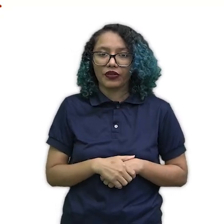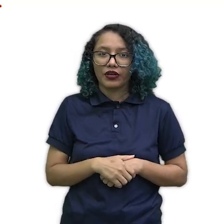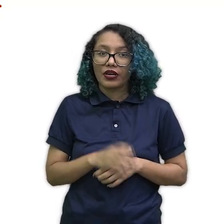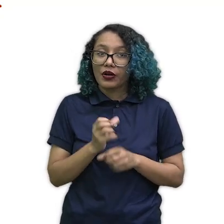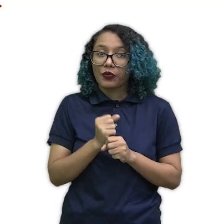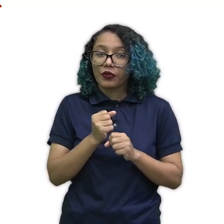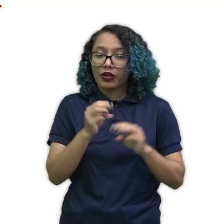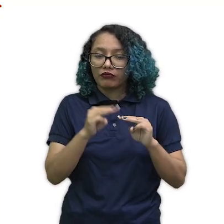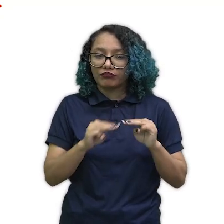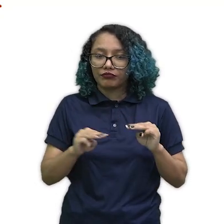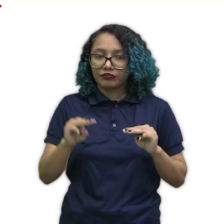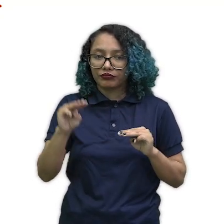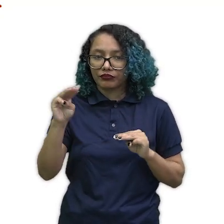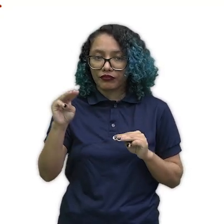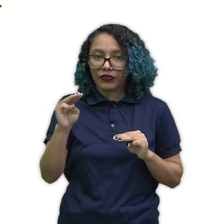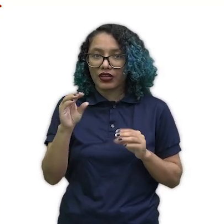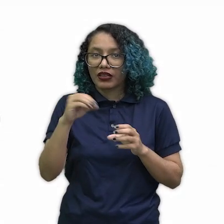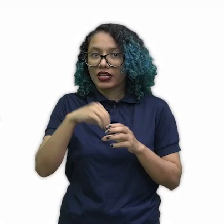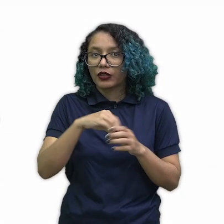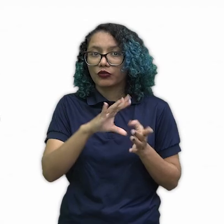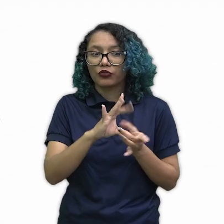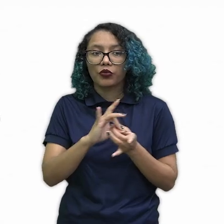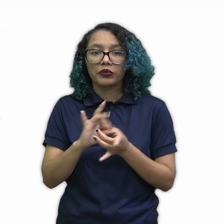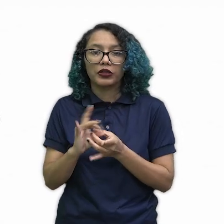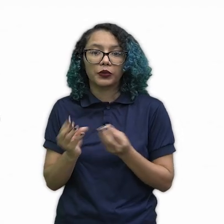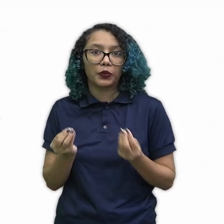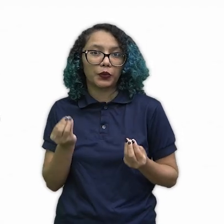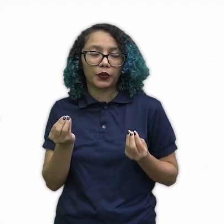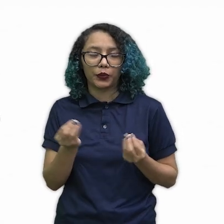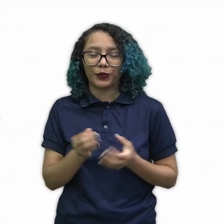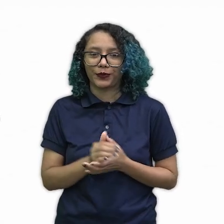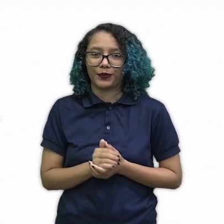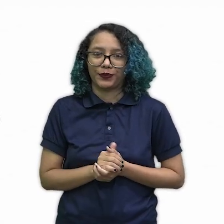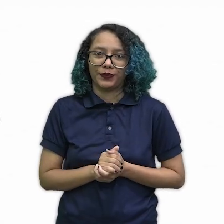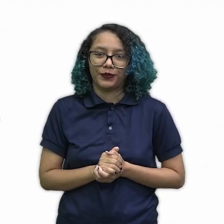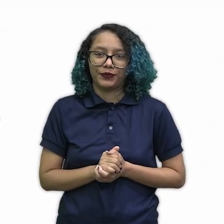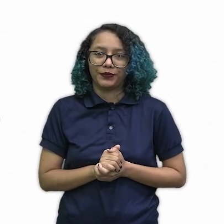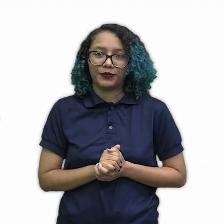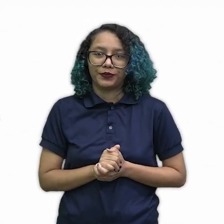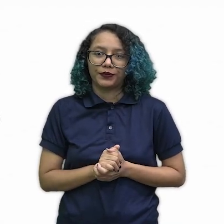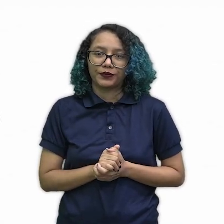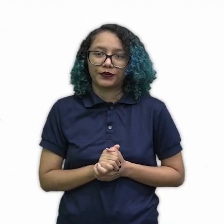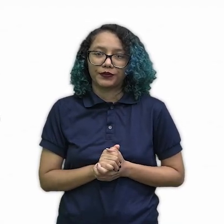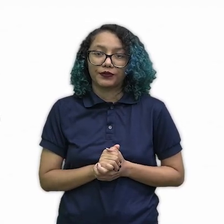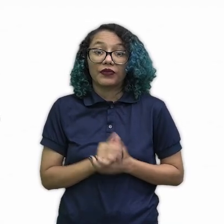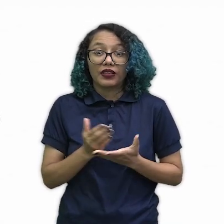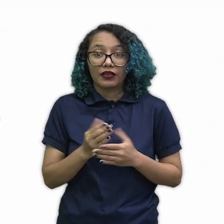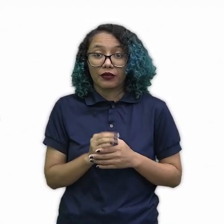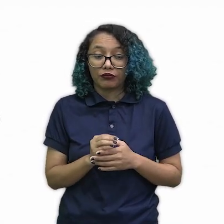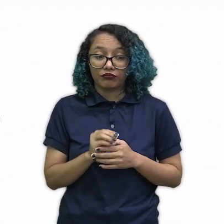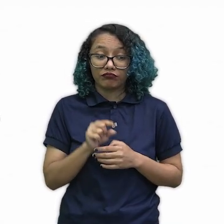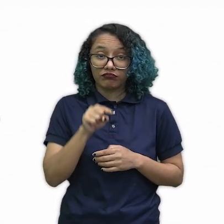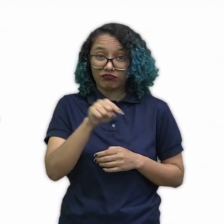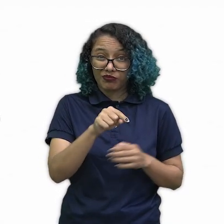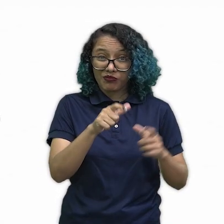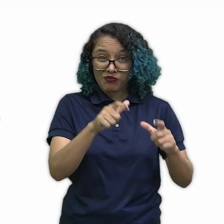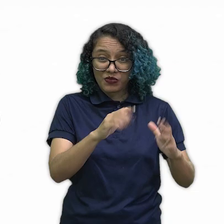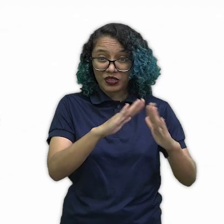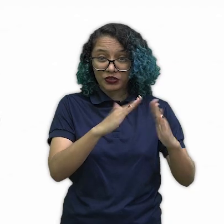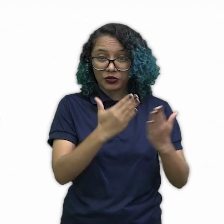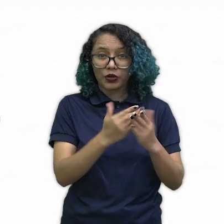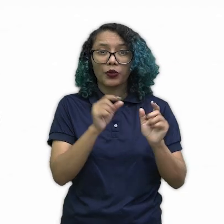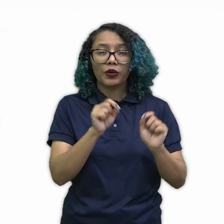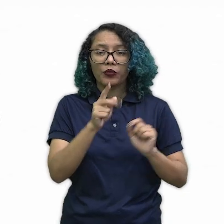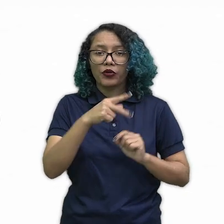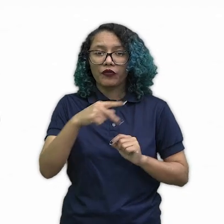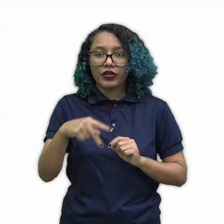mediana em questões contextualizadas. Olha lá. Em uma escola, o professor de educação